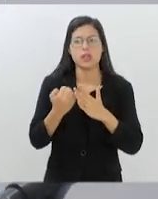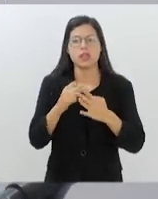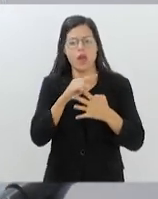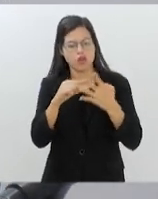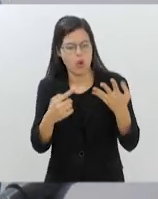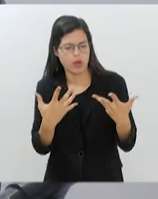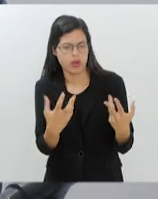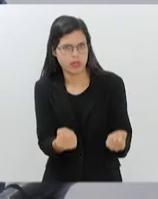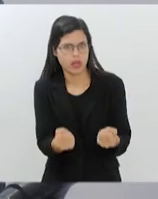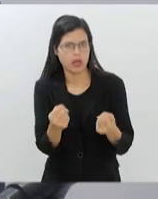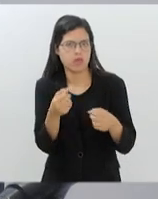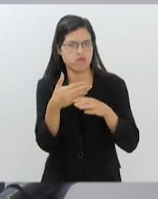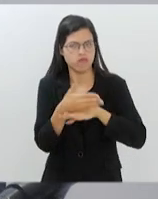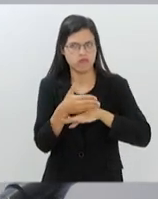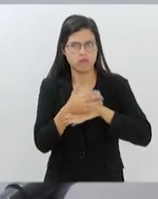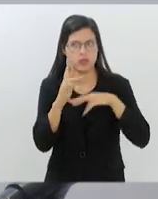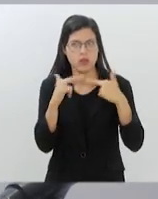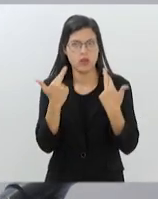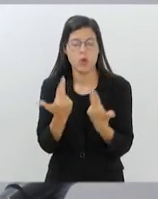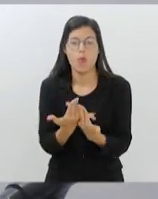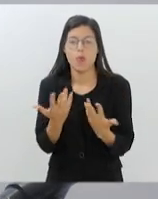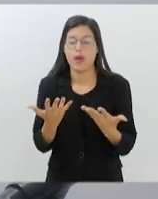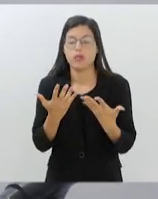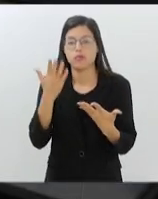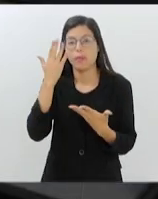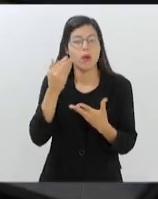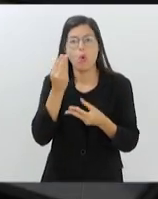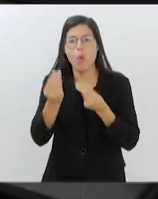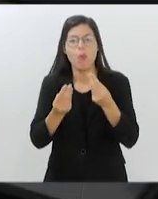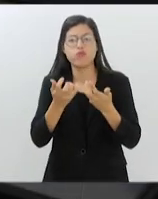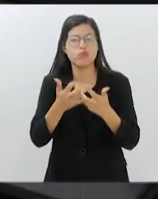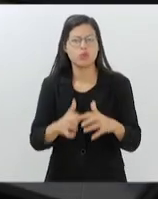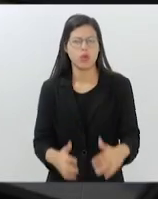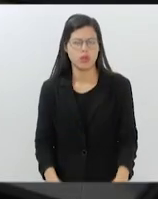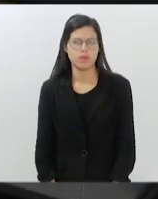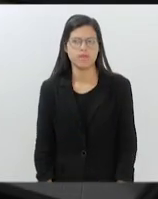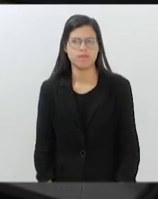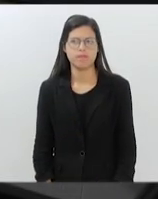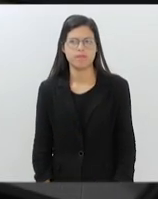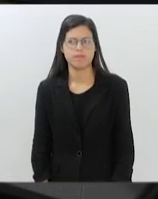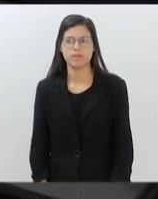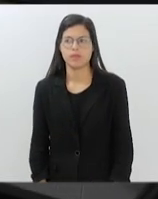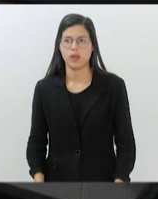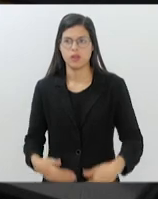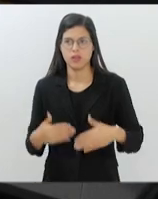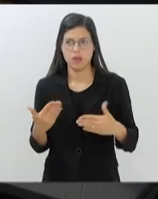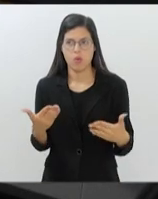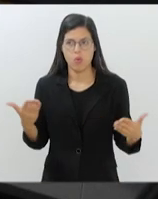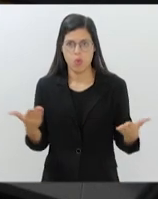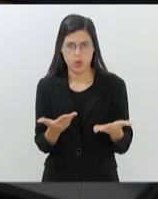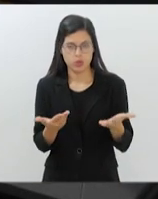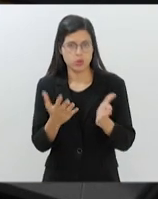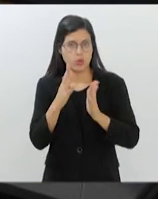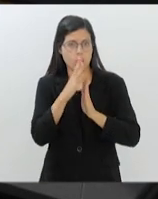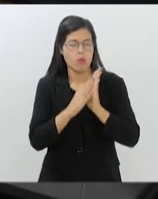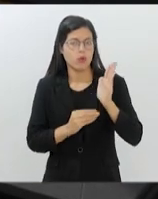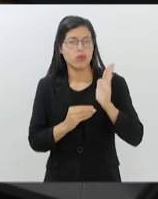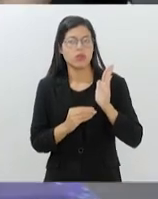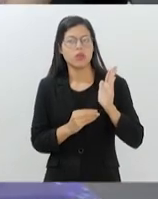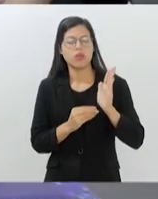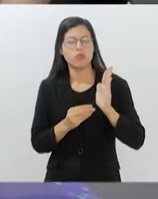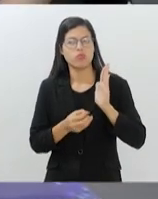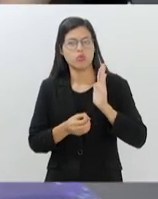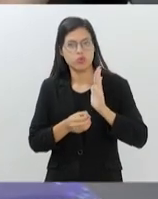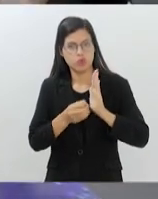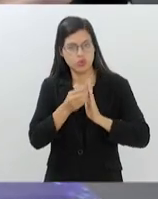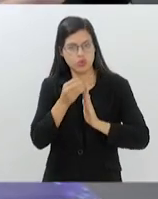reunião é isso eu quero saber como se dá isso então hoje hoje o modelo adotado a partir de um ofício recebido